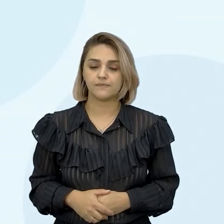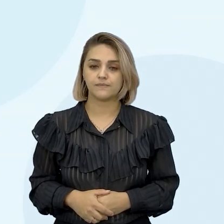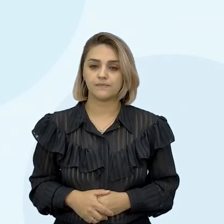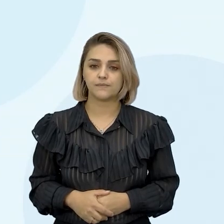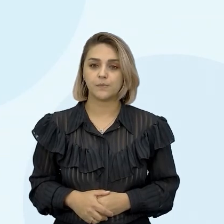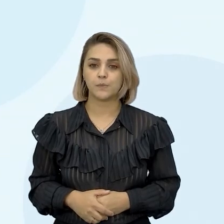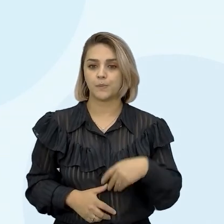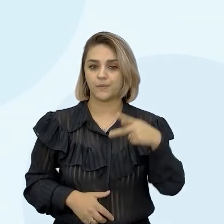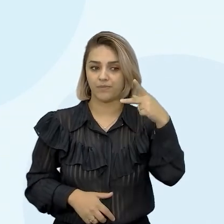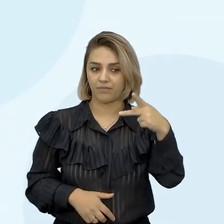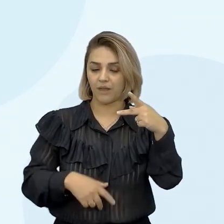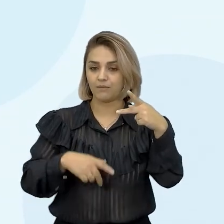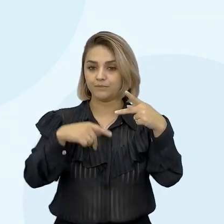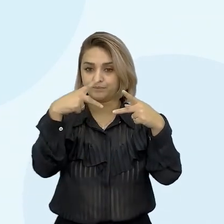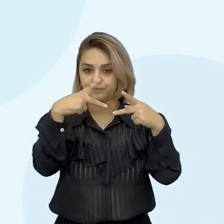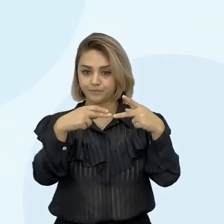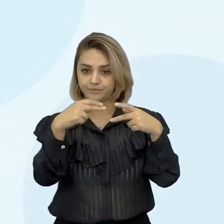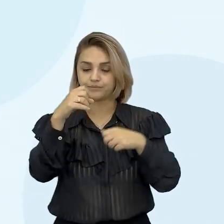Oi tio